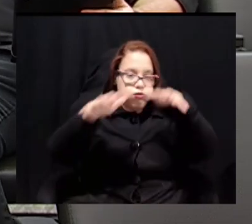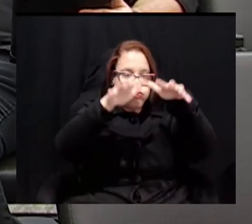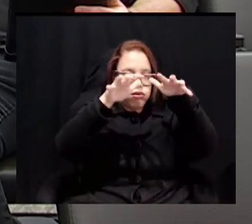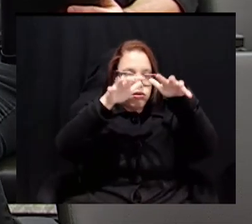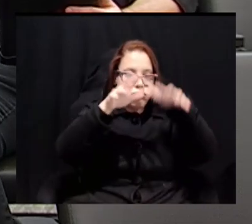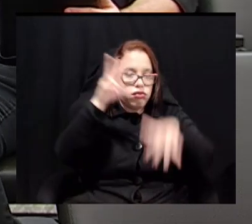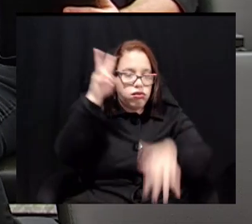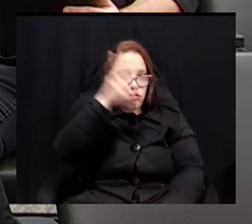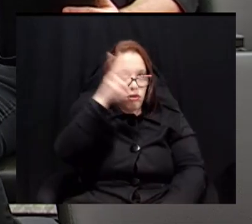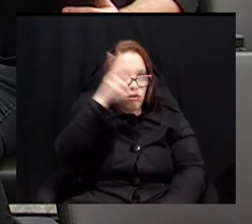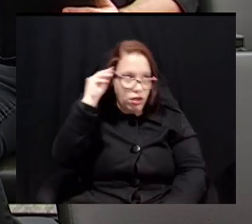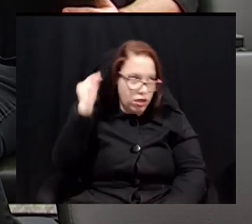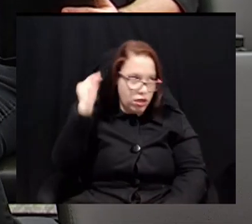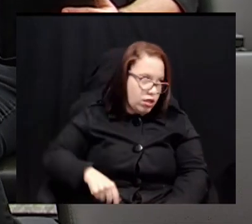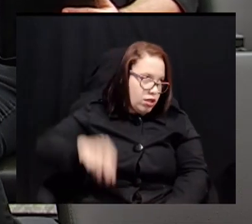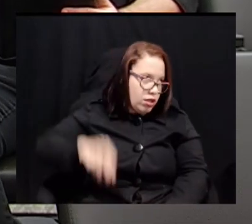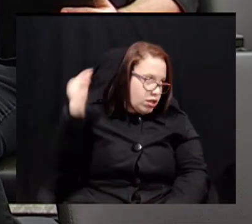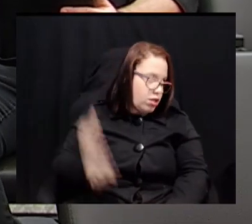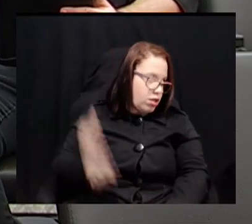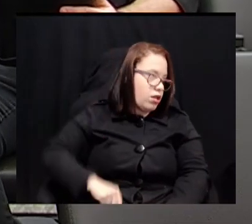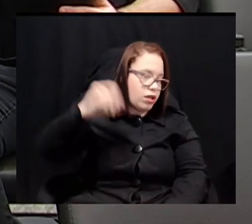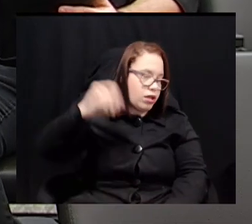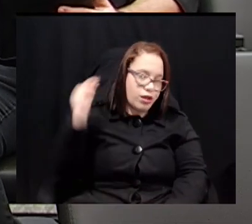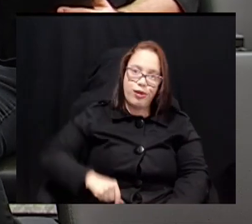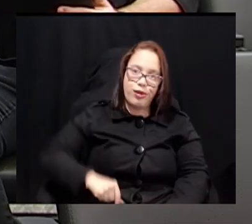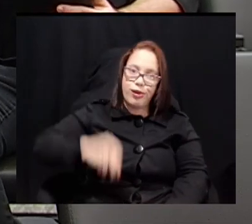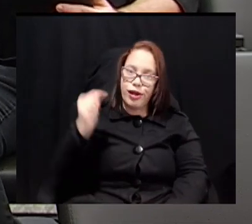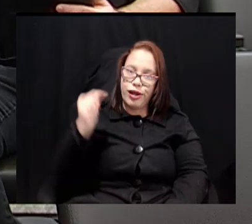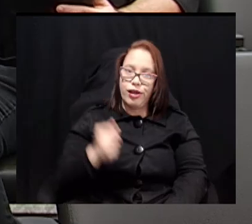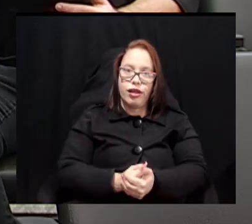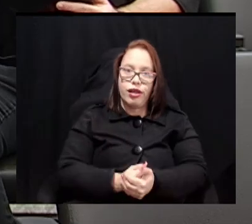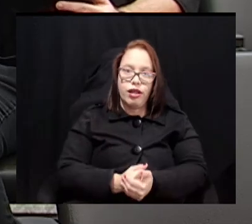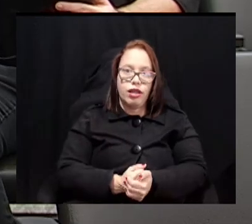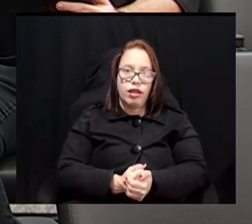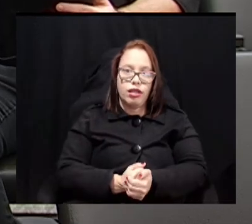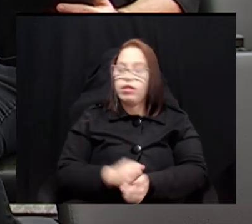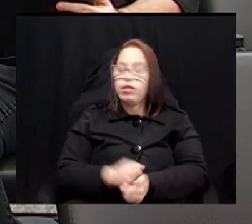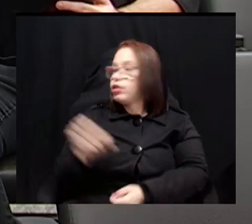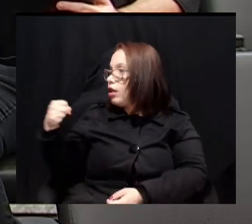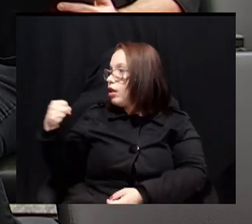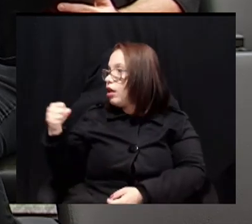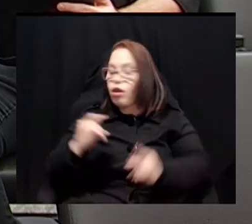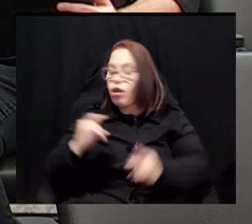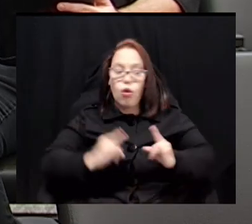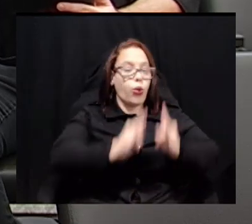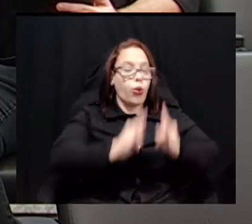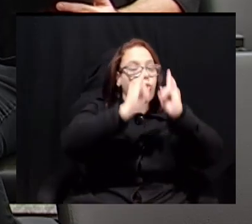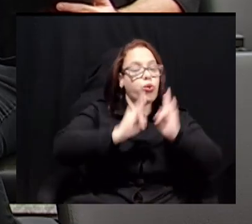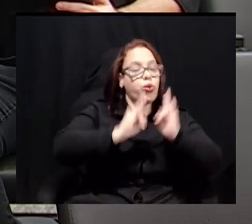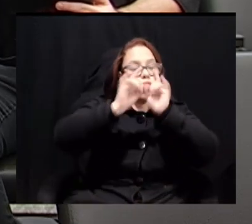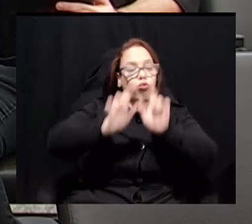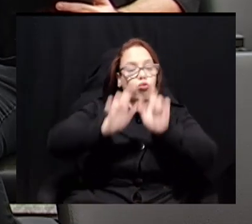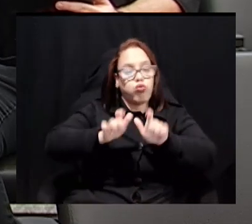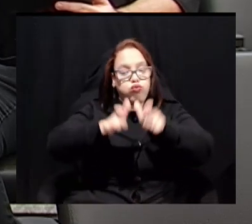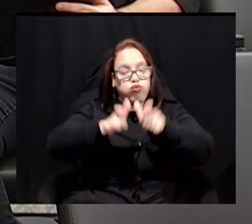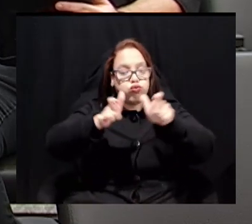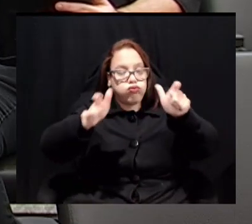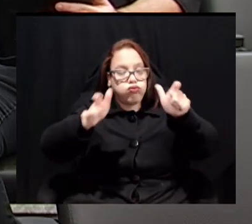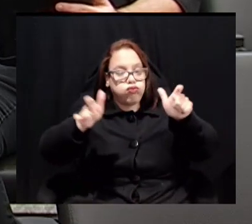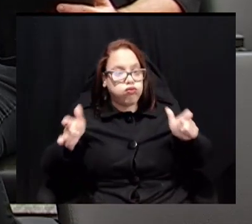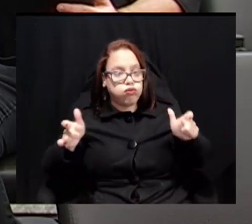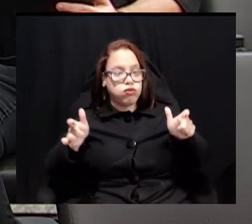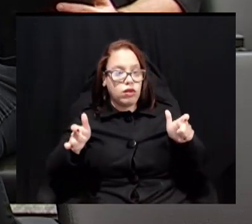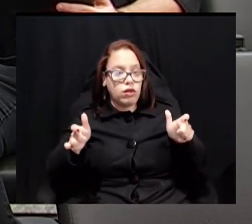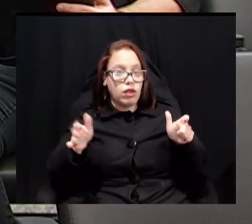E ali é uma rota que muitos prédios foram erguidos em torno. E ali acabou sendo uma rota muito frequente de